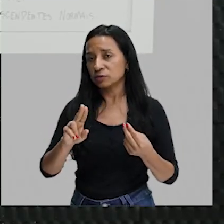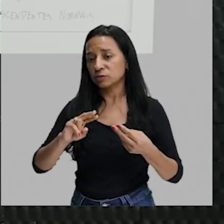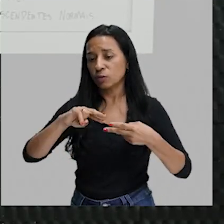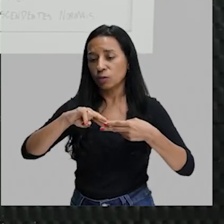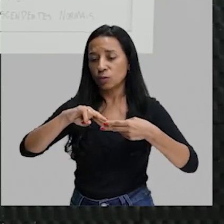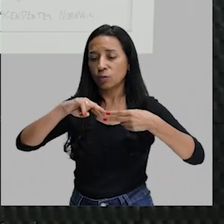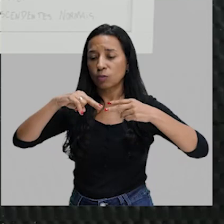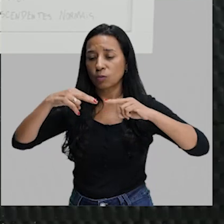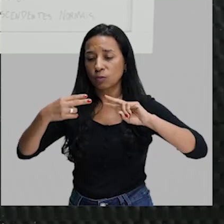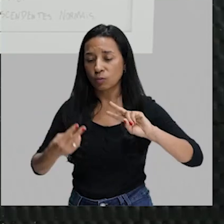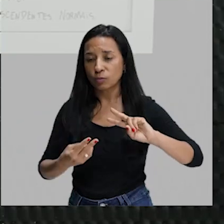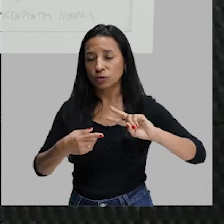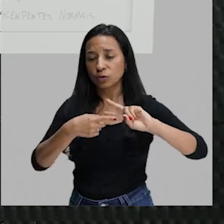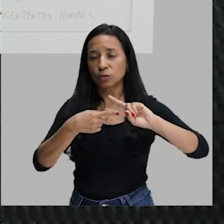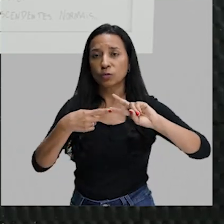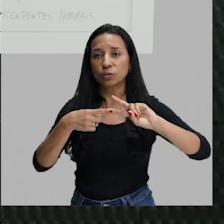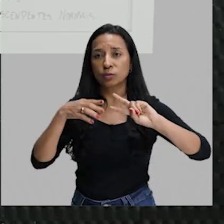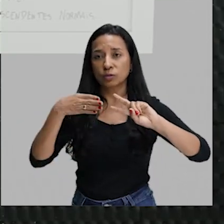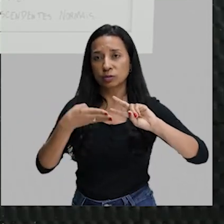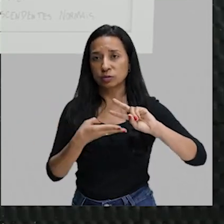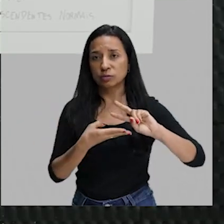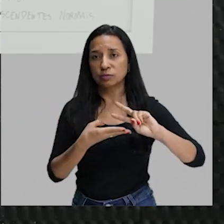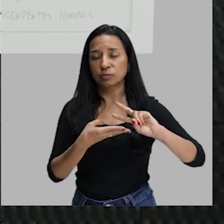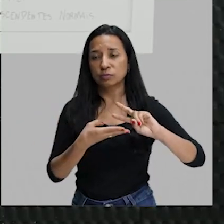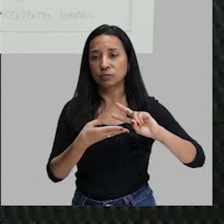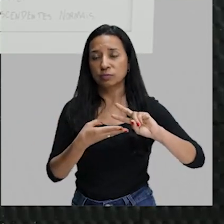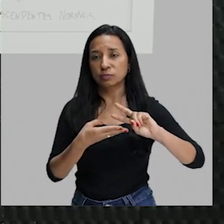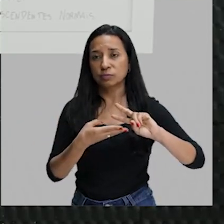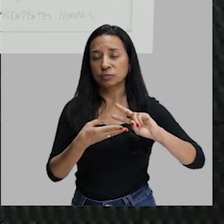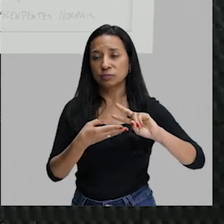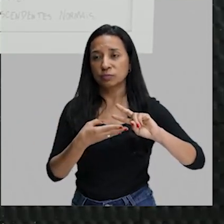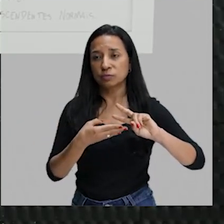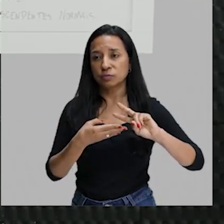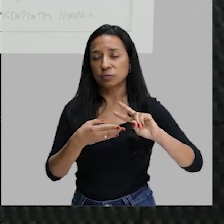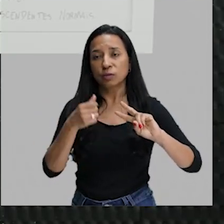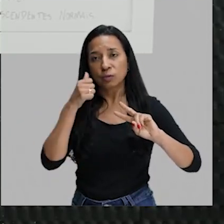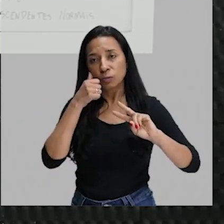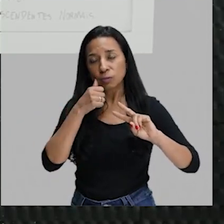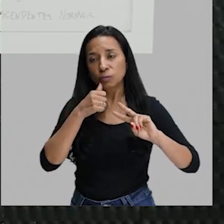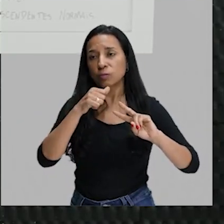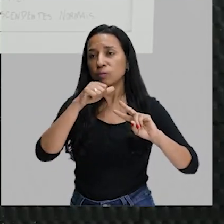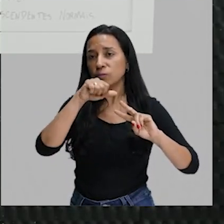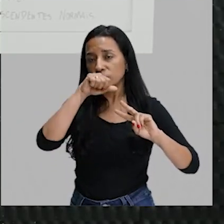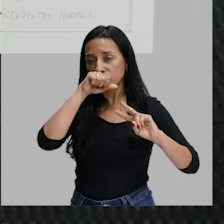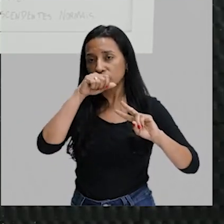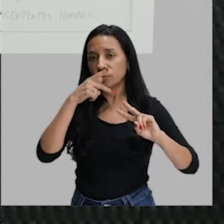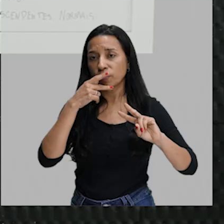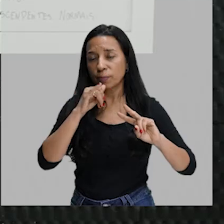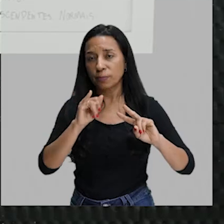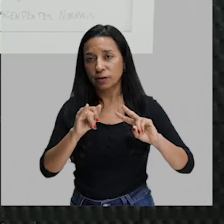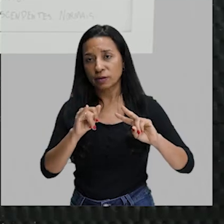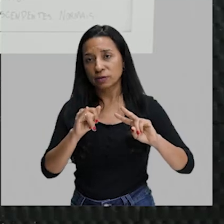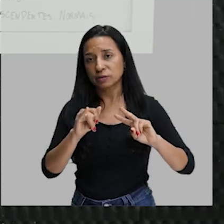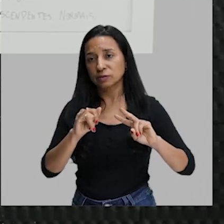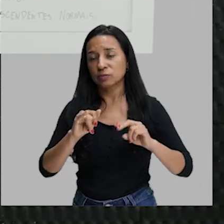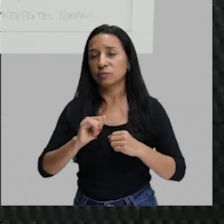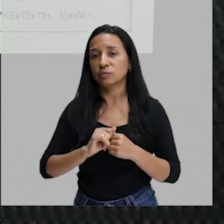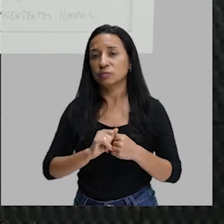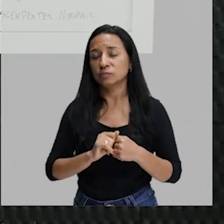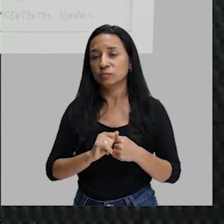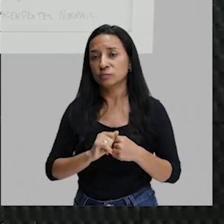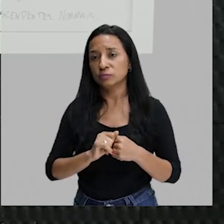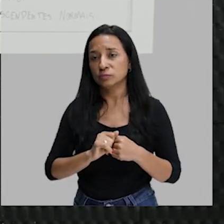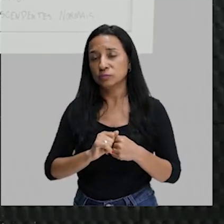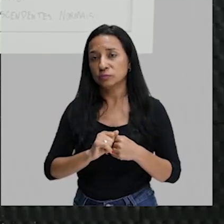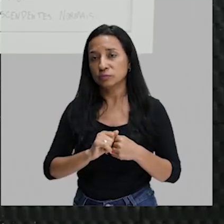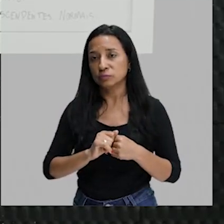homozigoto recessivo. E os pais, consequentemente, pessoal, eles serão o quê? Heterozigoto. Olha